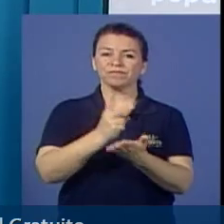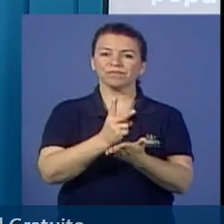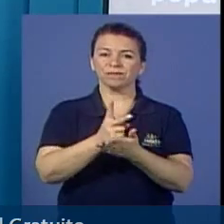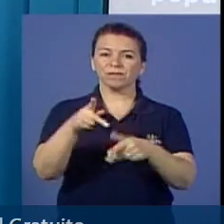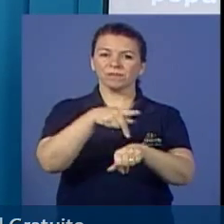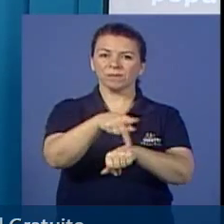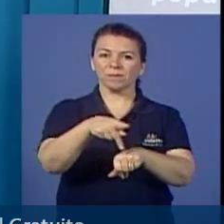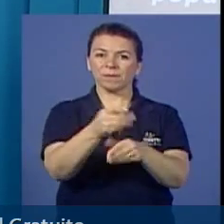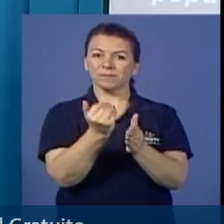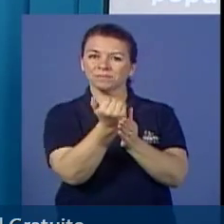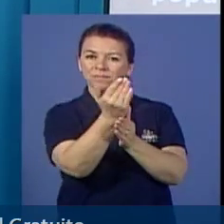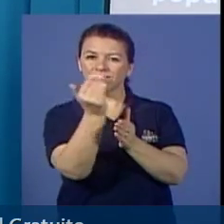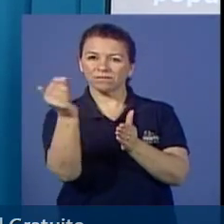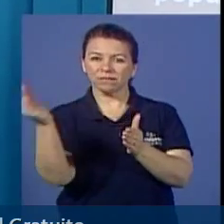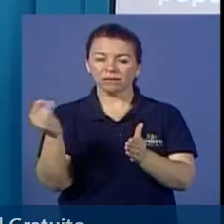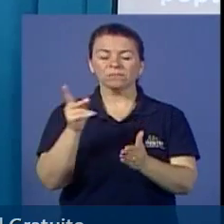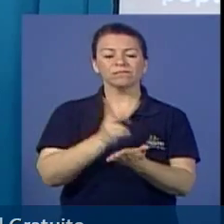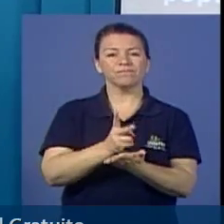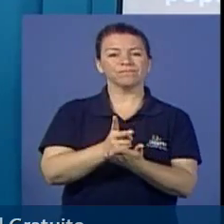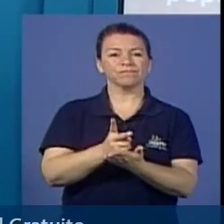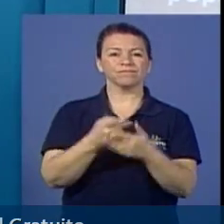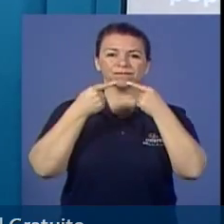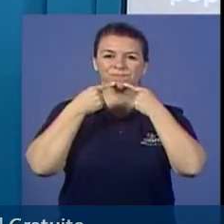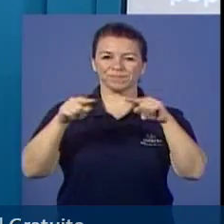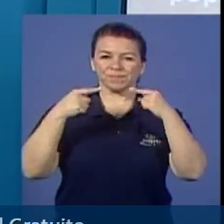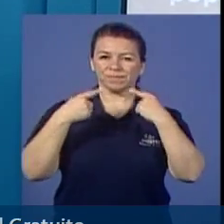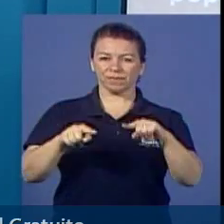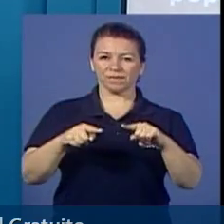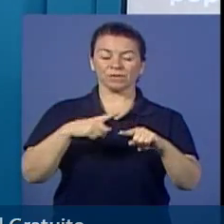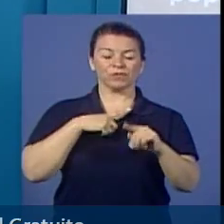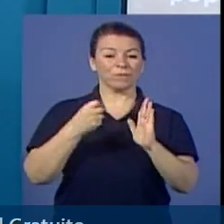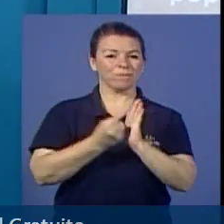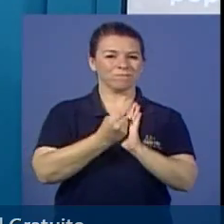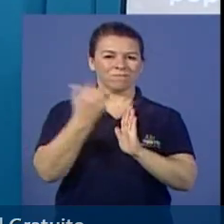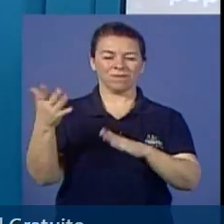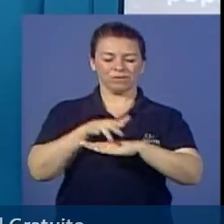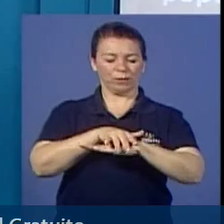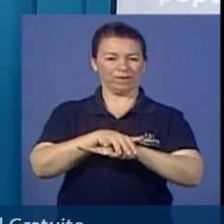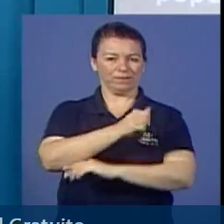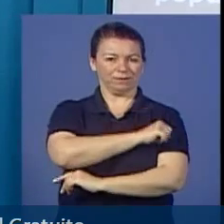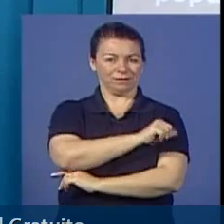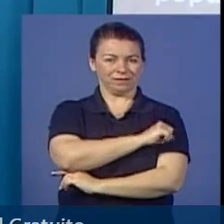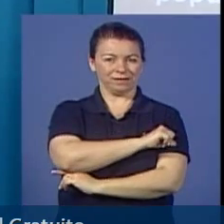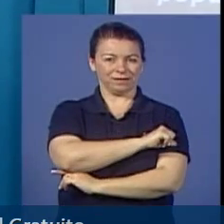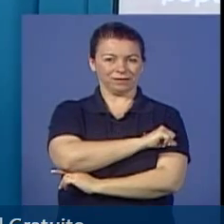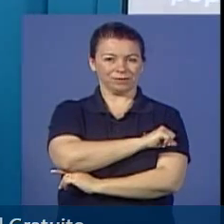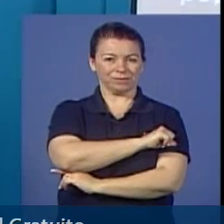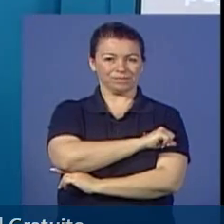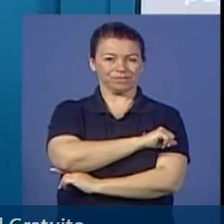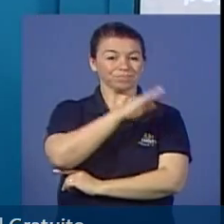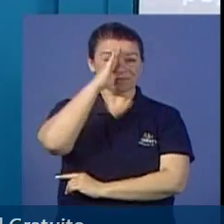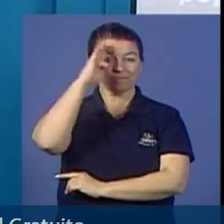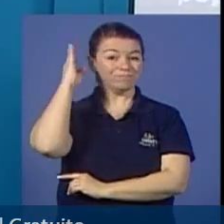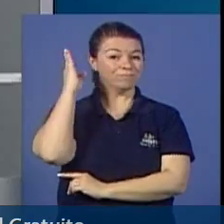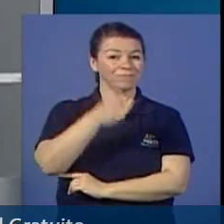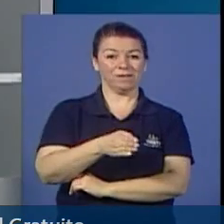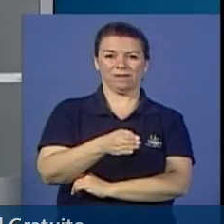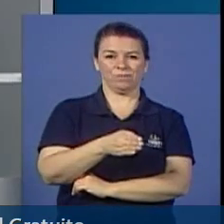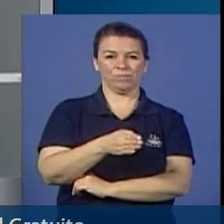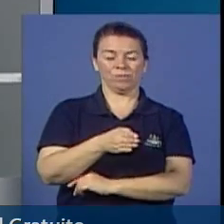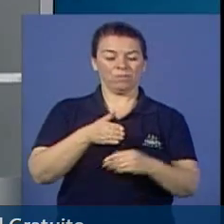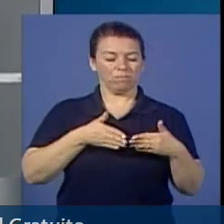antro de doenças. Aliás, parece que não mudou muito, né? Antro de doenças. Então, eles passavam direto. E sabe para onde é que eles iam, Coruja?